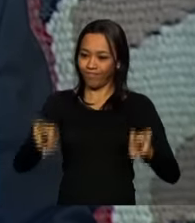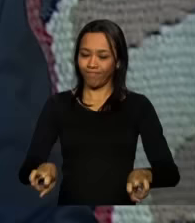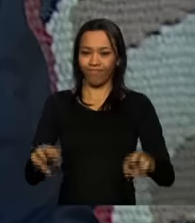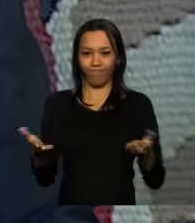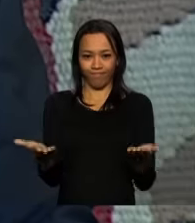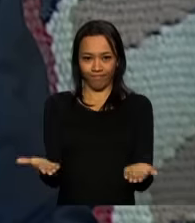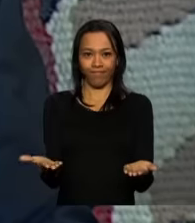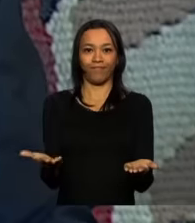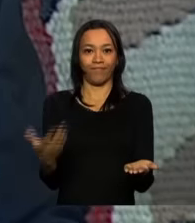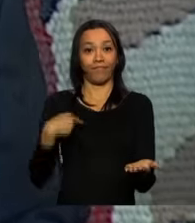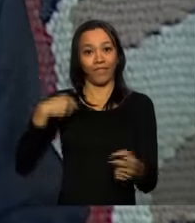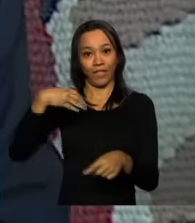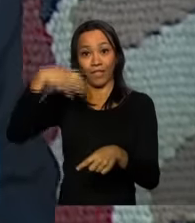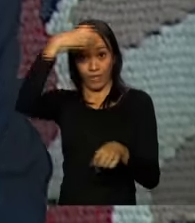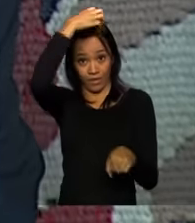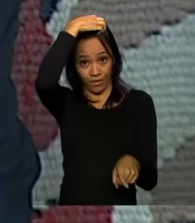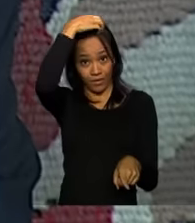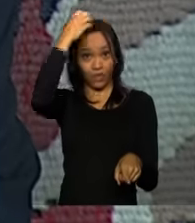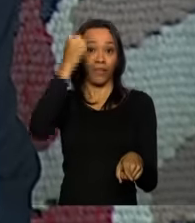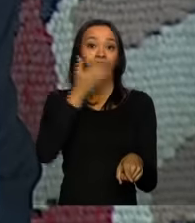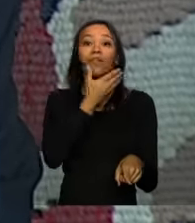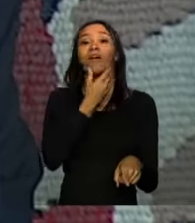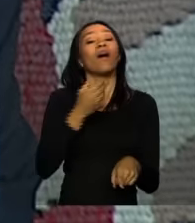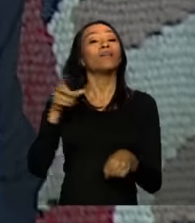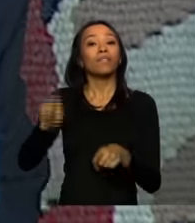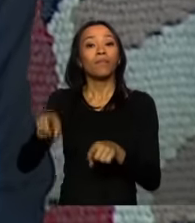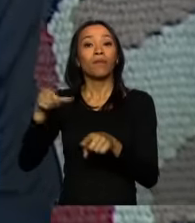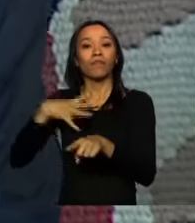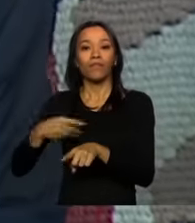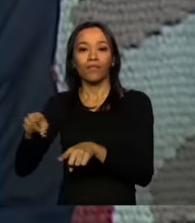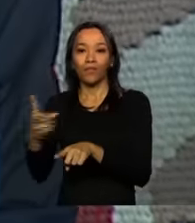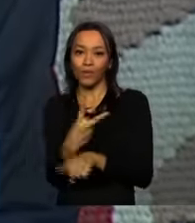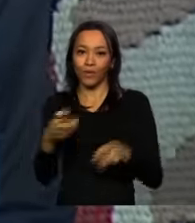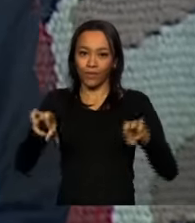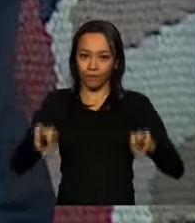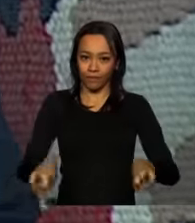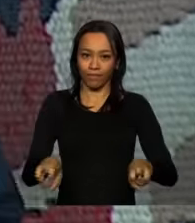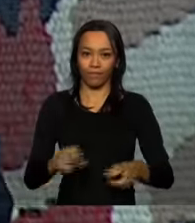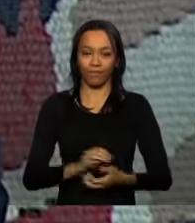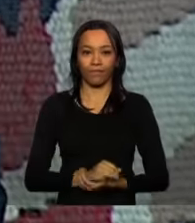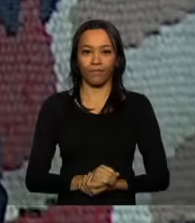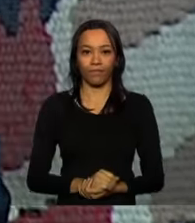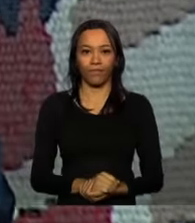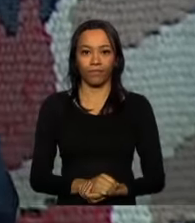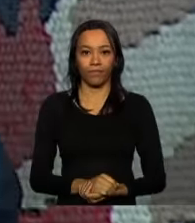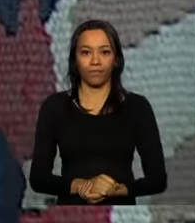Imperiais, Príncipe e Princesa Akishino.